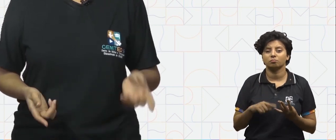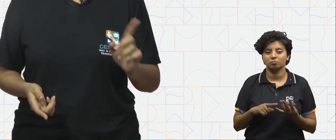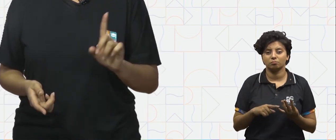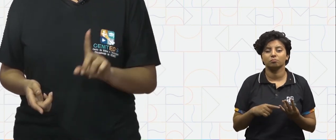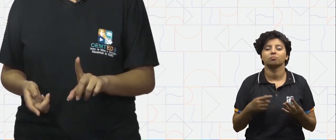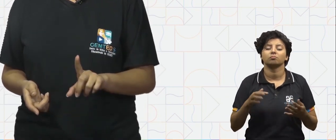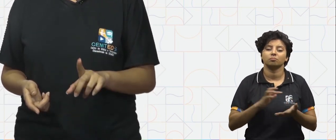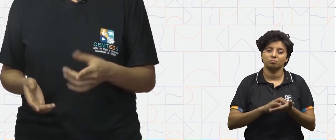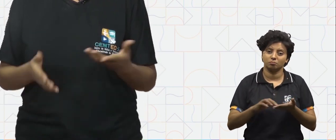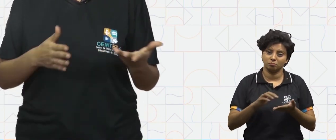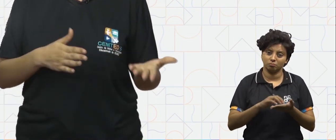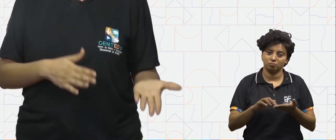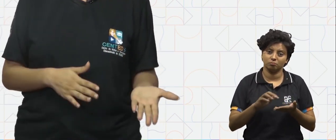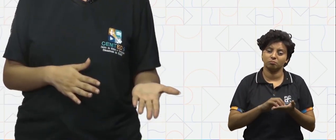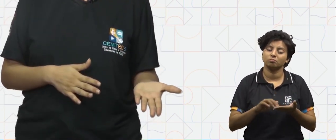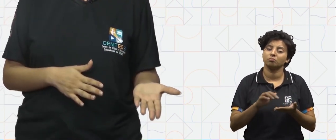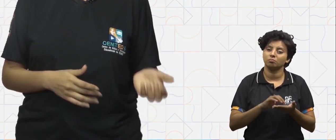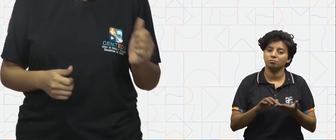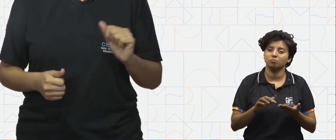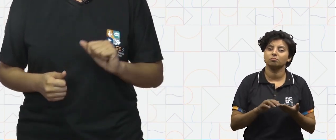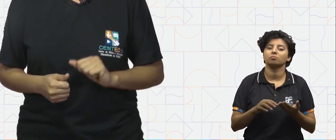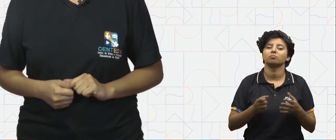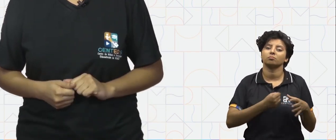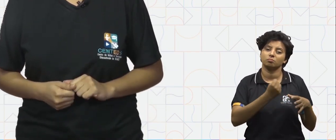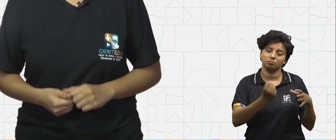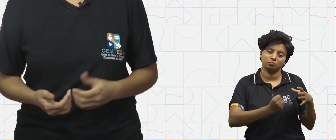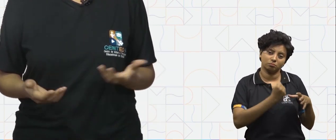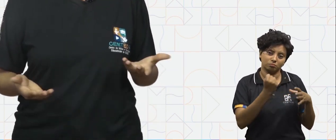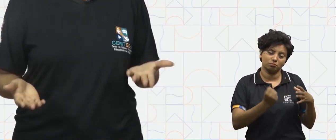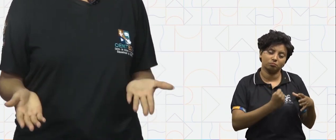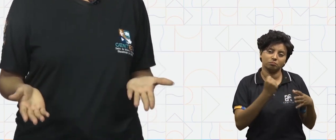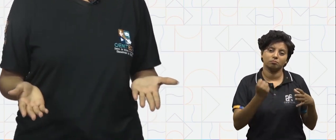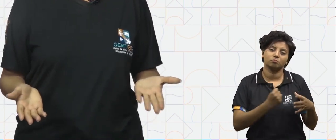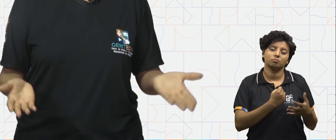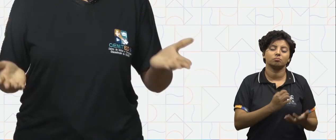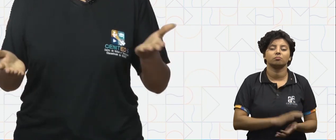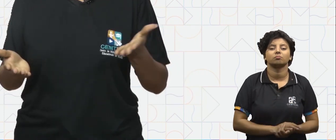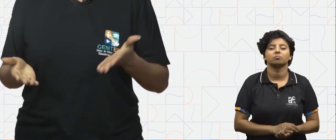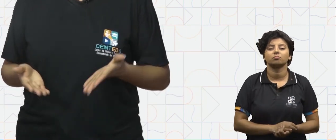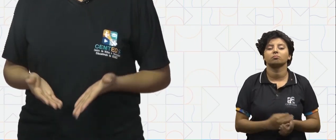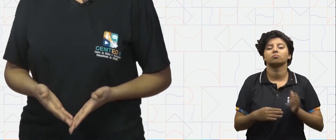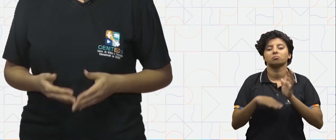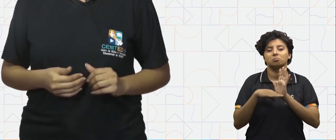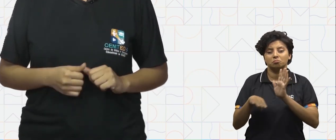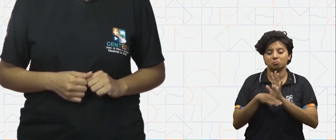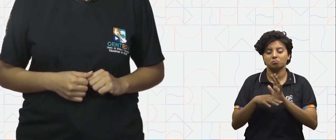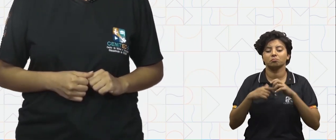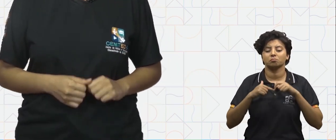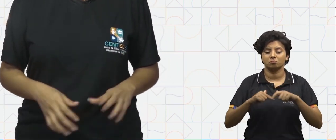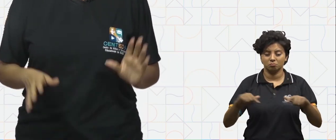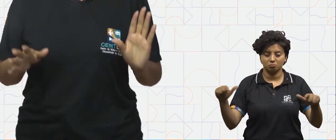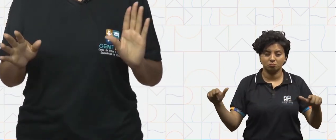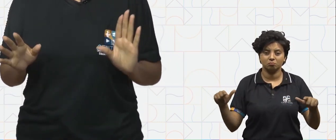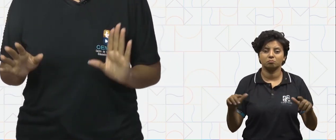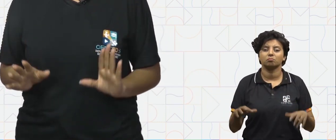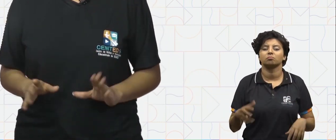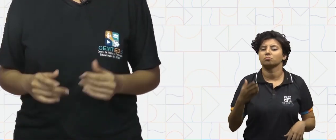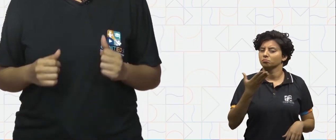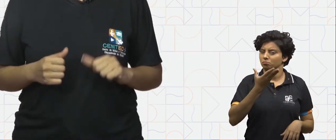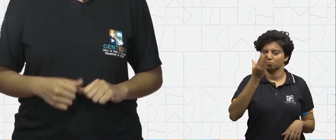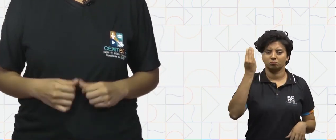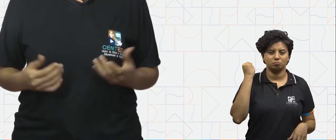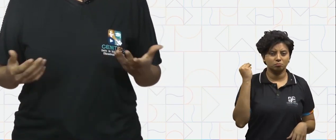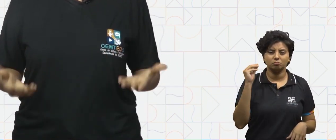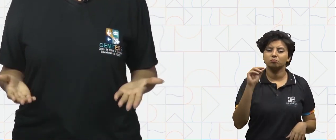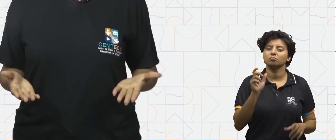pedagoga, secretário ou secretária, merendeiro ou merendeira e os auxiliares de limpeza. Não se esqueça